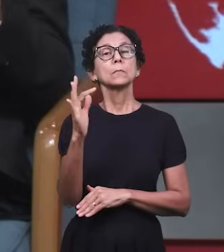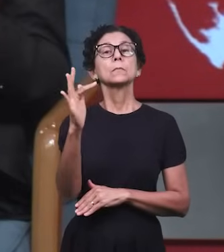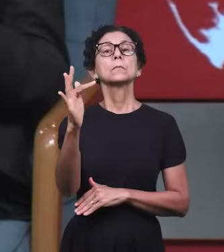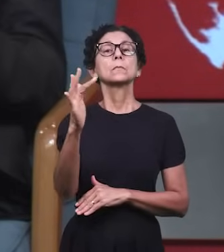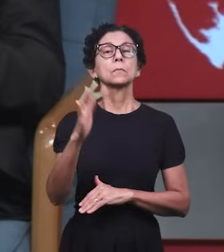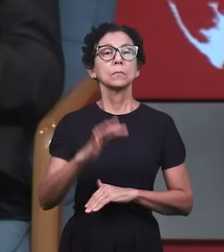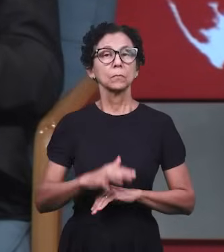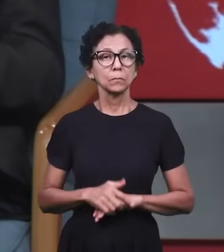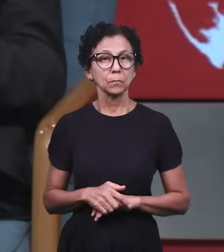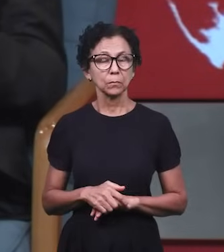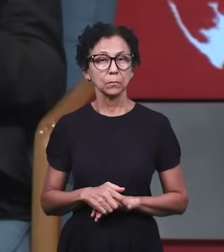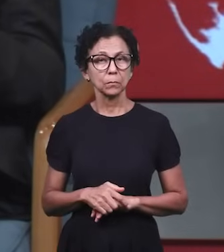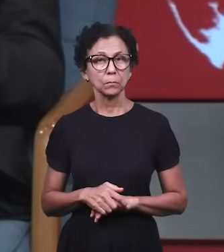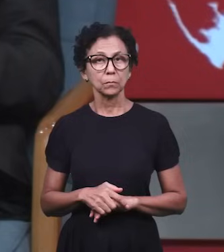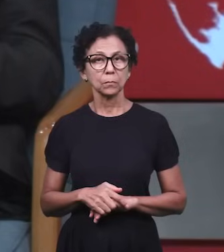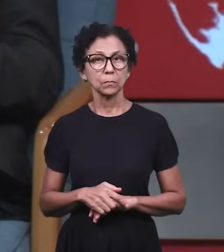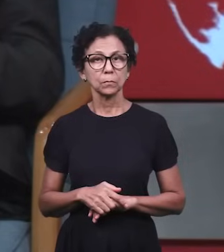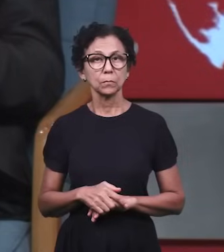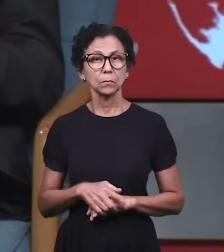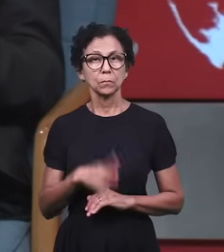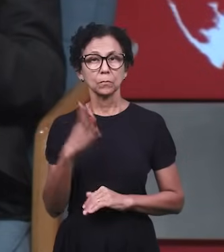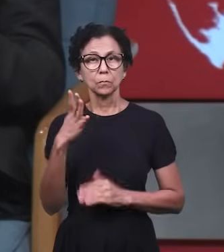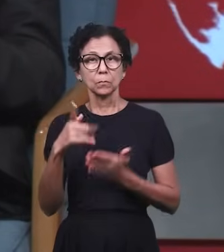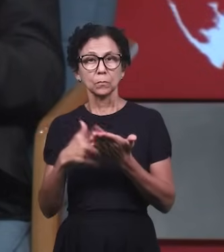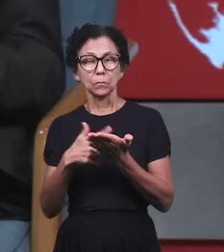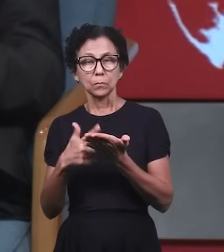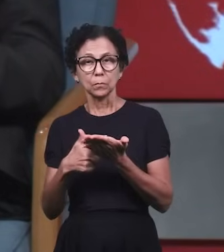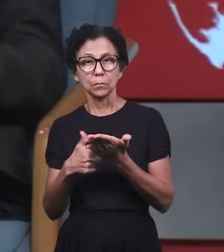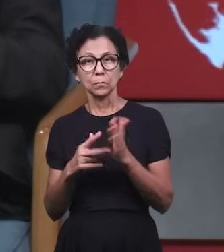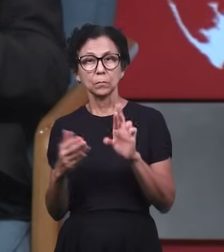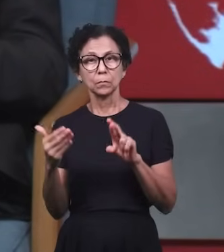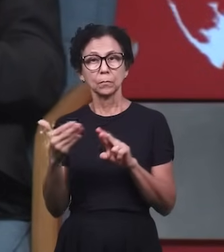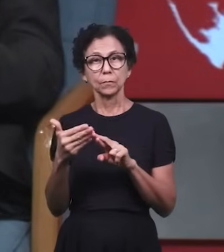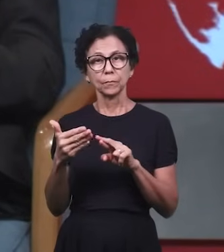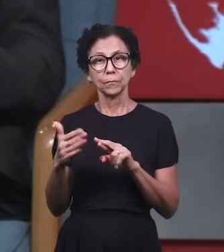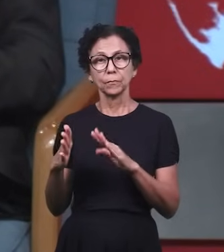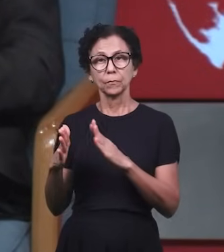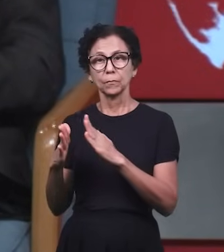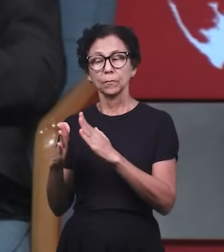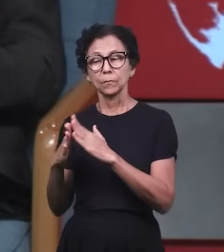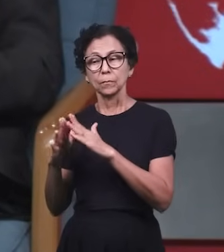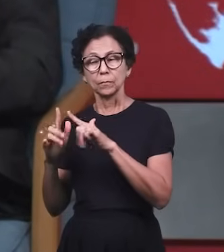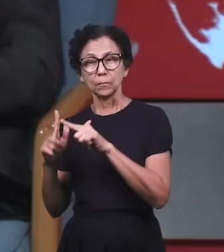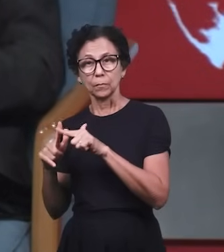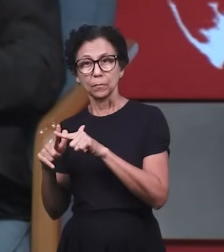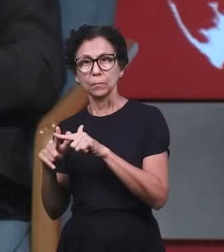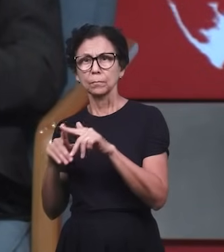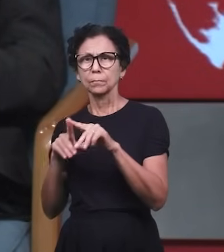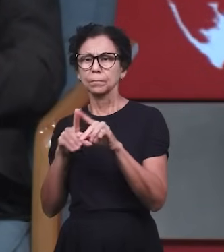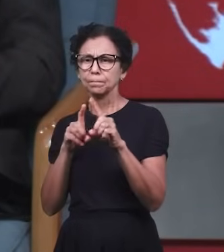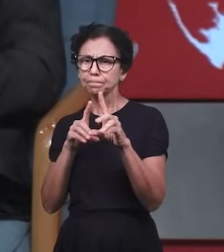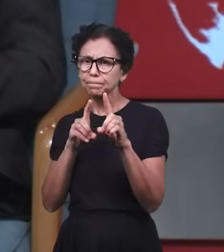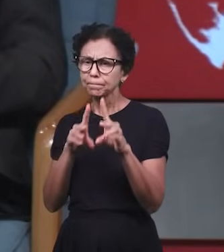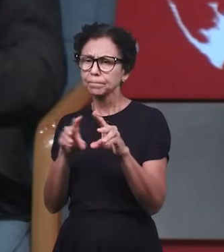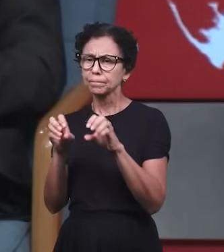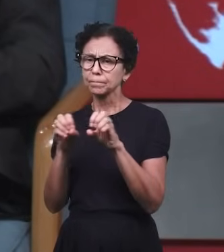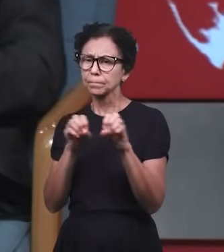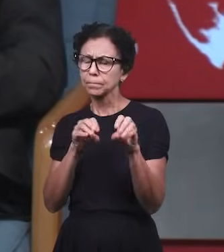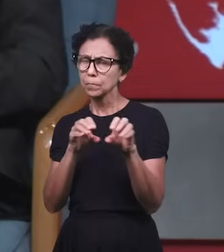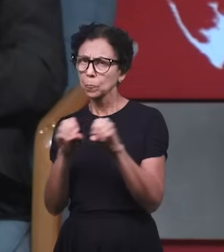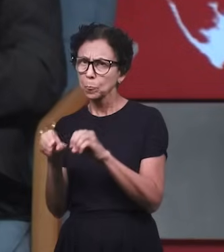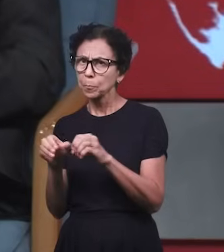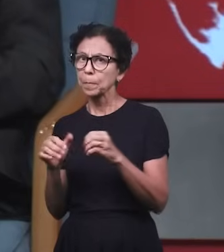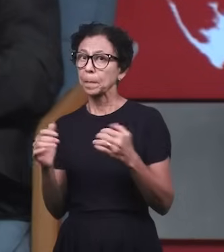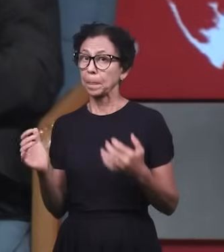os evangelhos descrevem a base da igreja, o ensino da igreja. Então, ele se coloca da maneira como